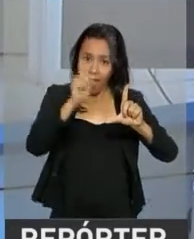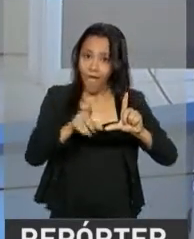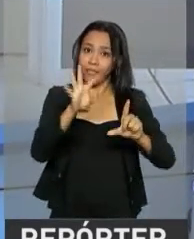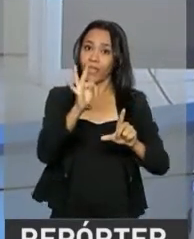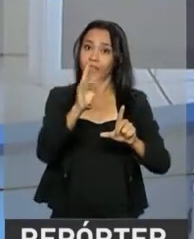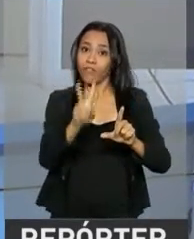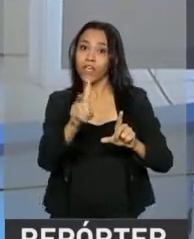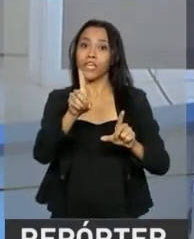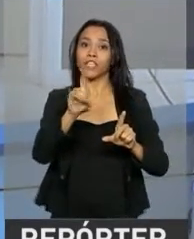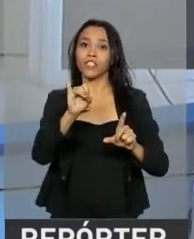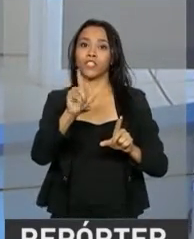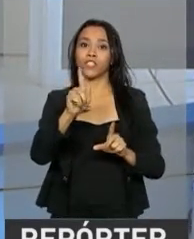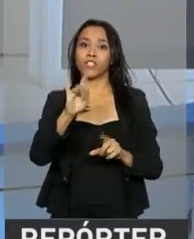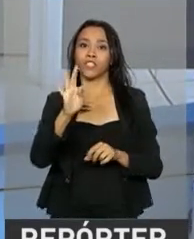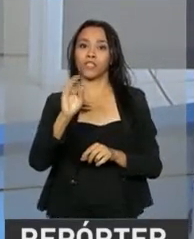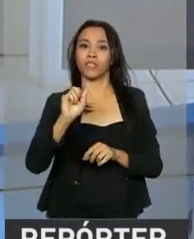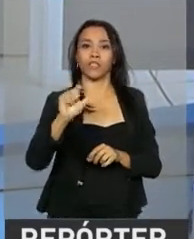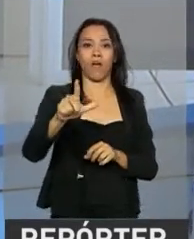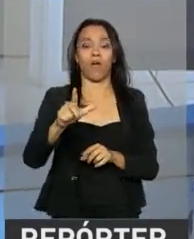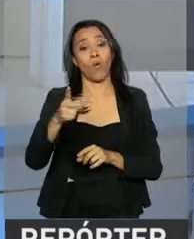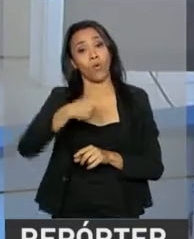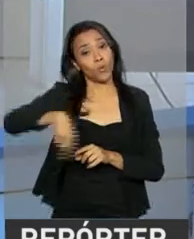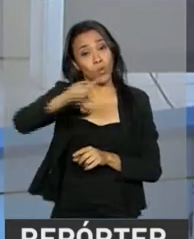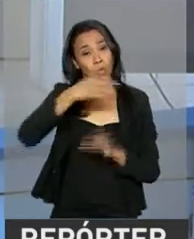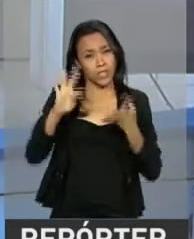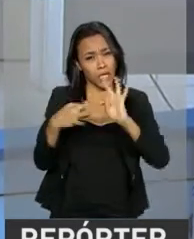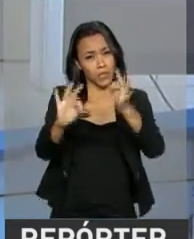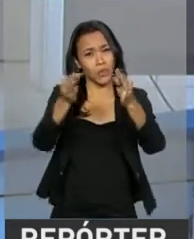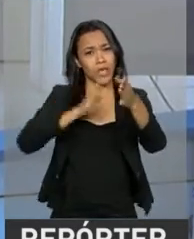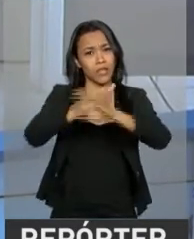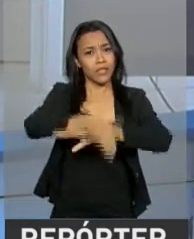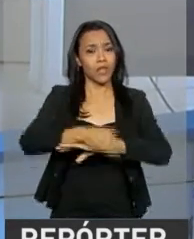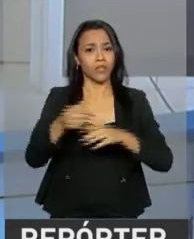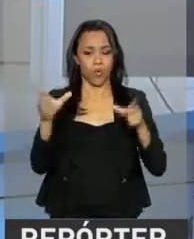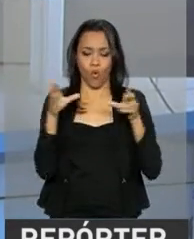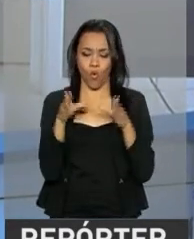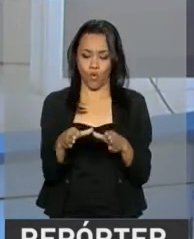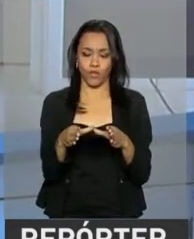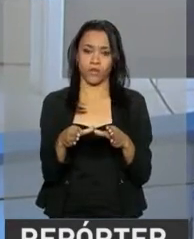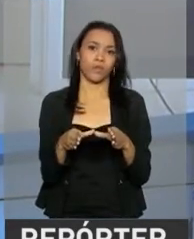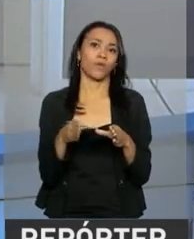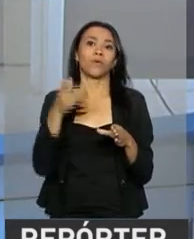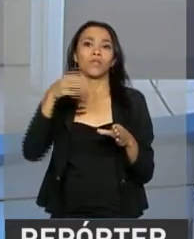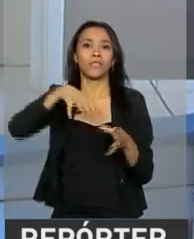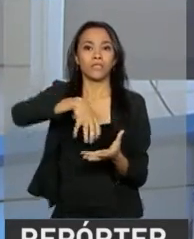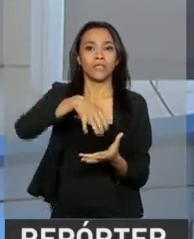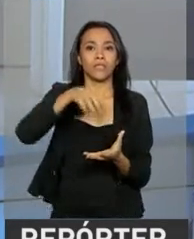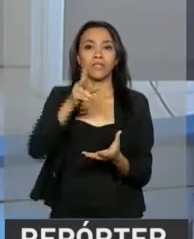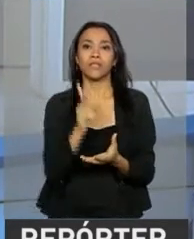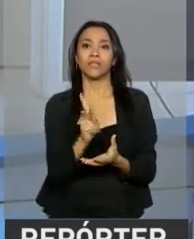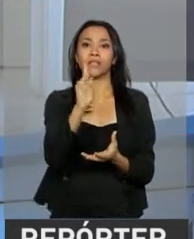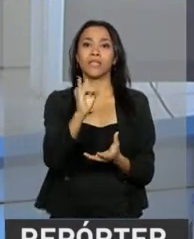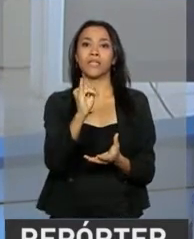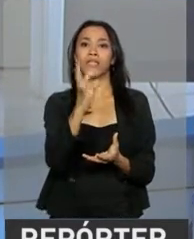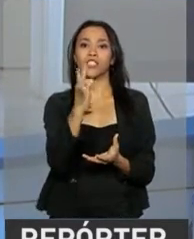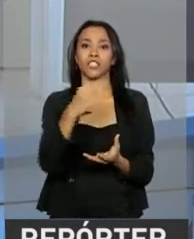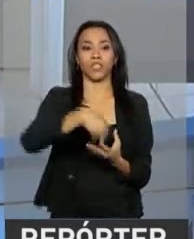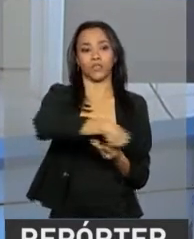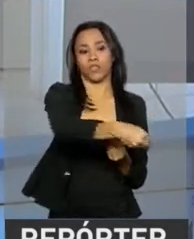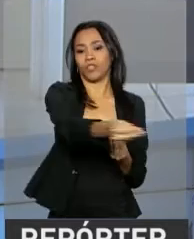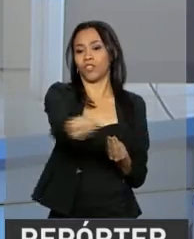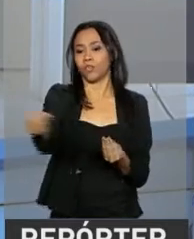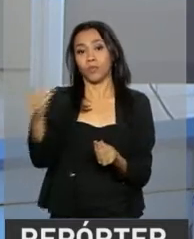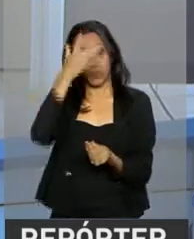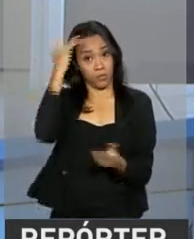todos tenham acesso a essa tecnologia kits com antenas e conversores de sinal estão sendo distribuídos para